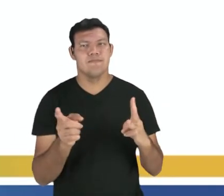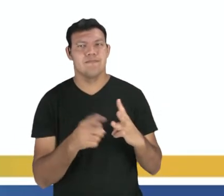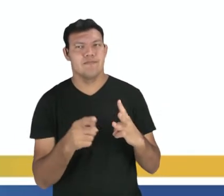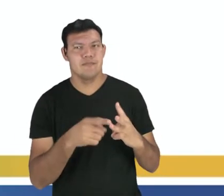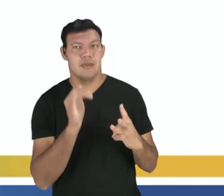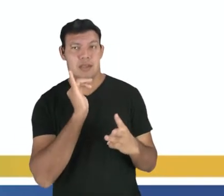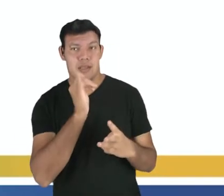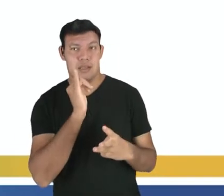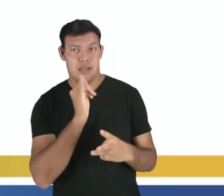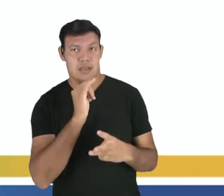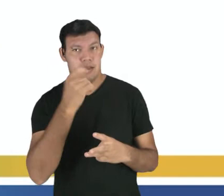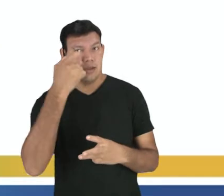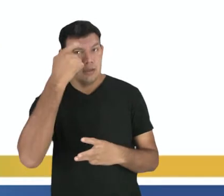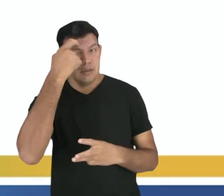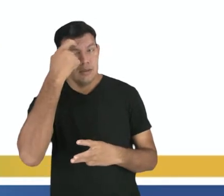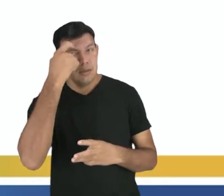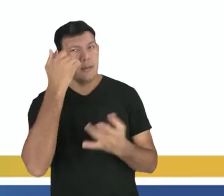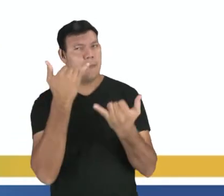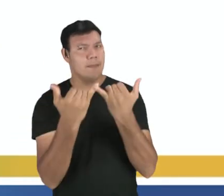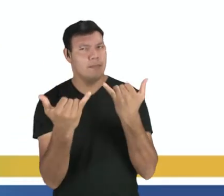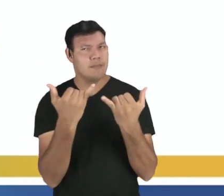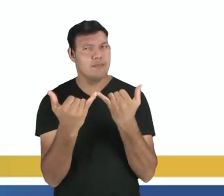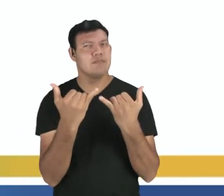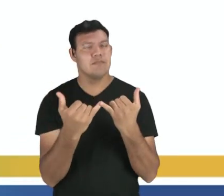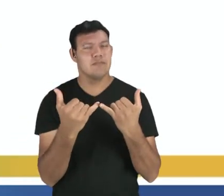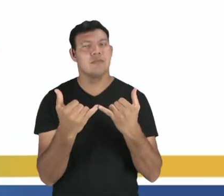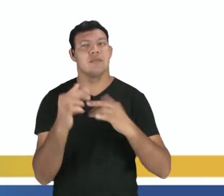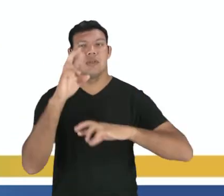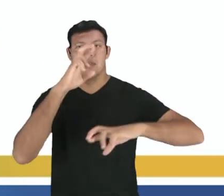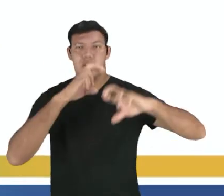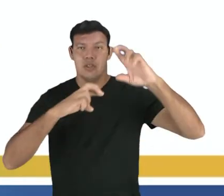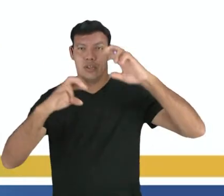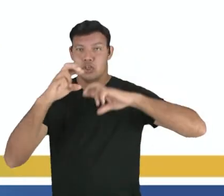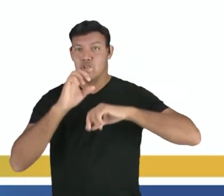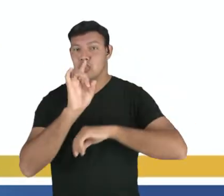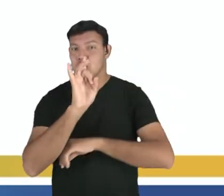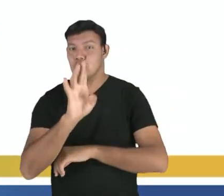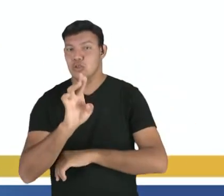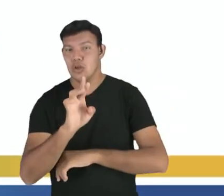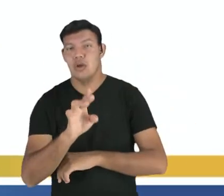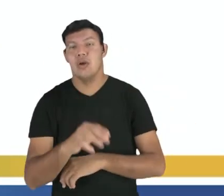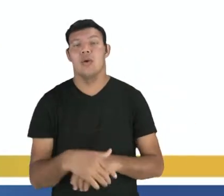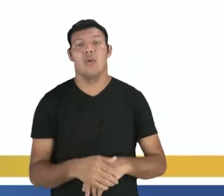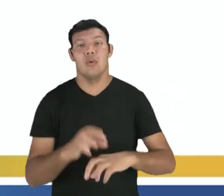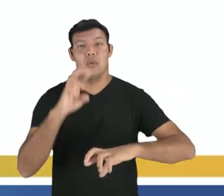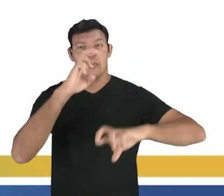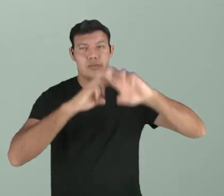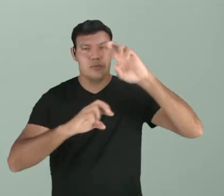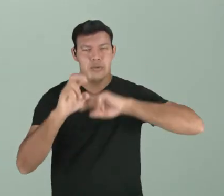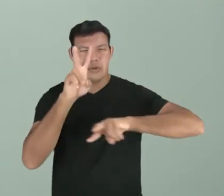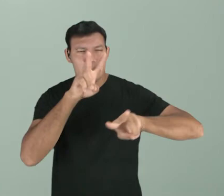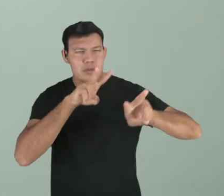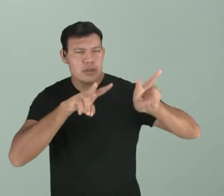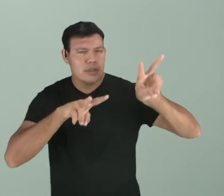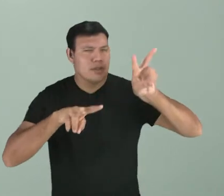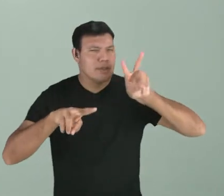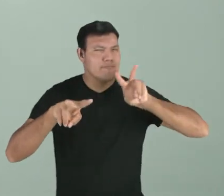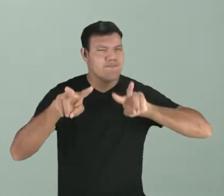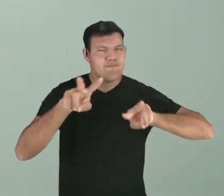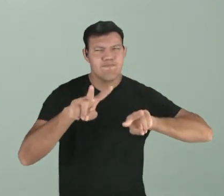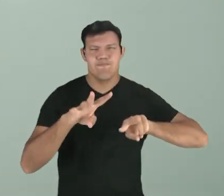onisciente tá que é muito parecido com o observador só que O Observador ele a pena ver ele não conhece